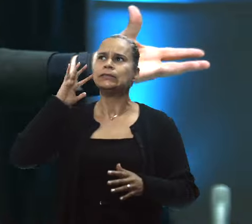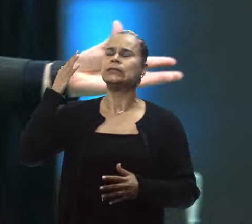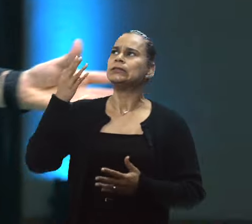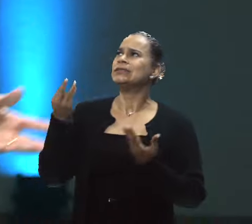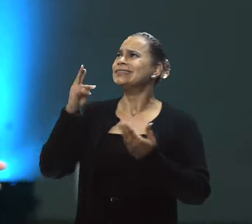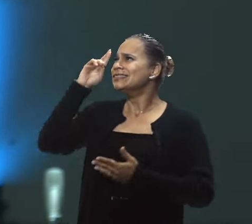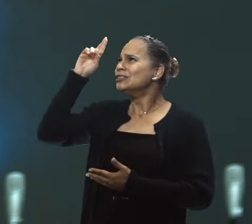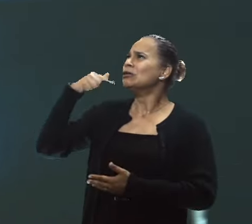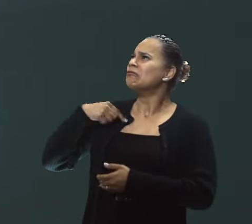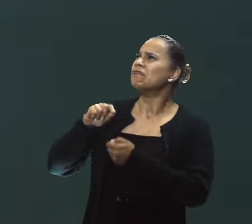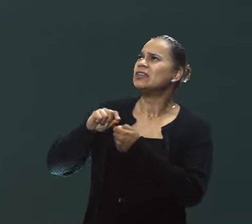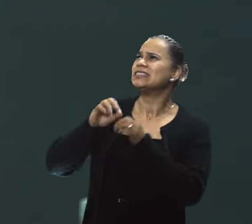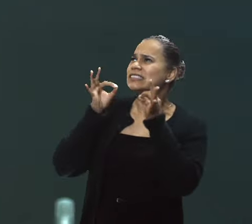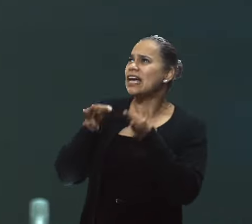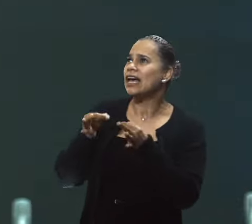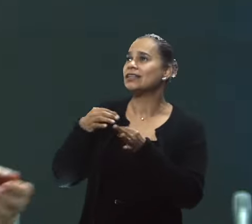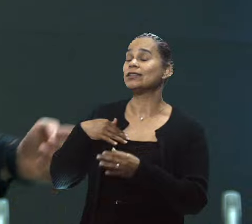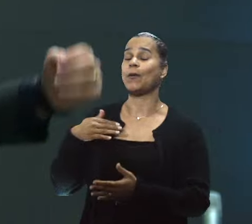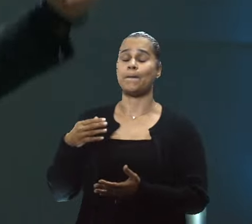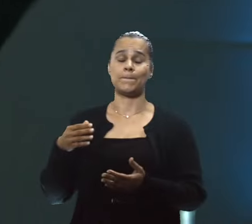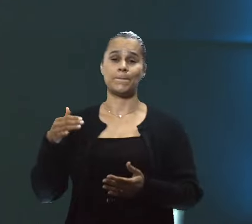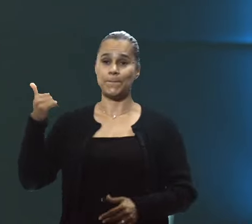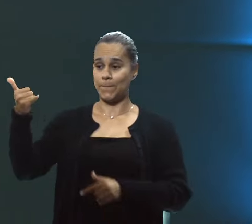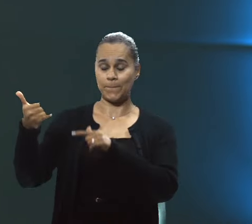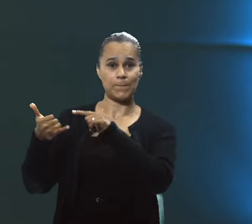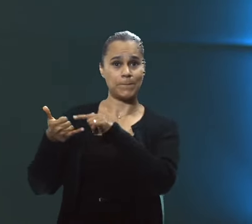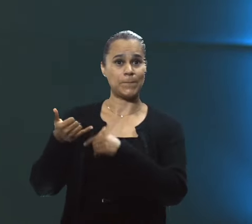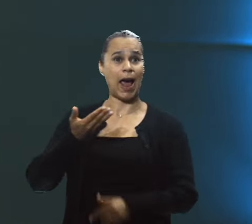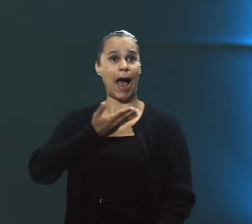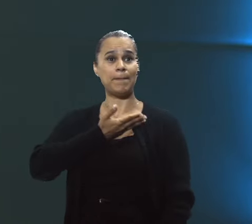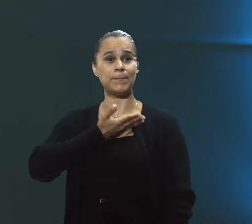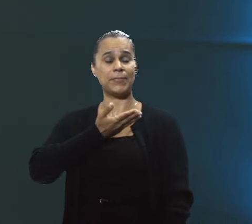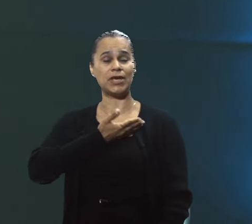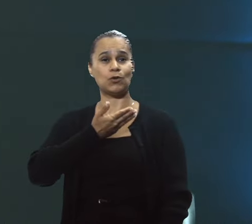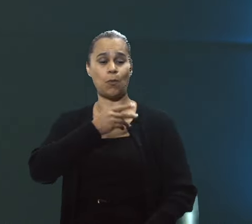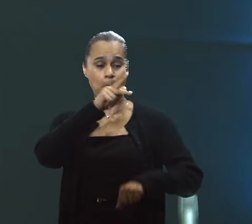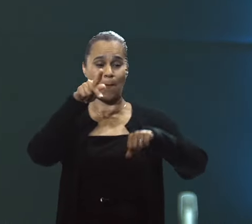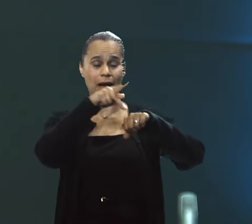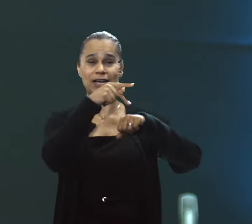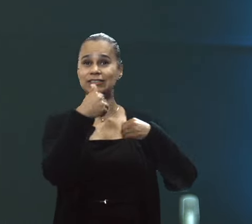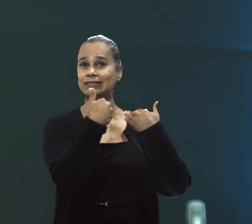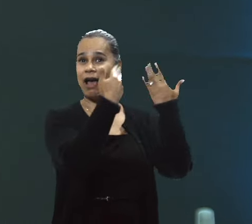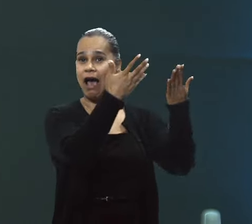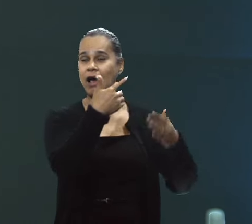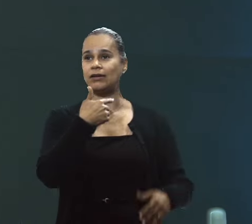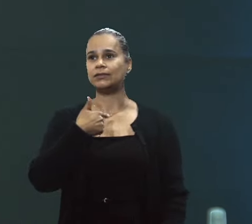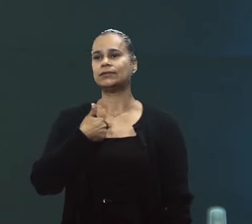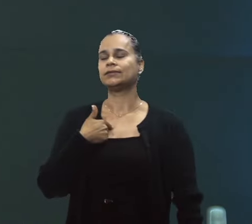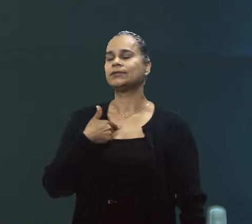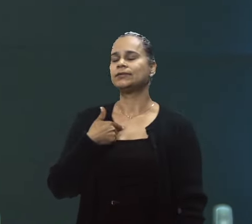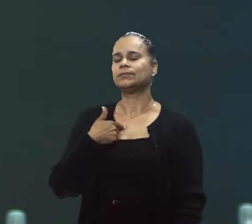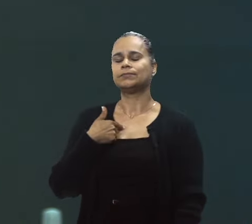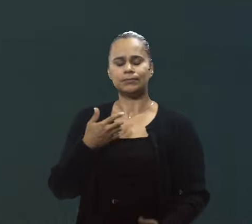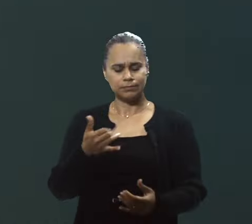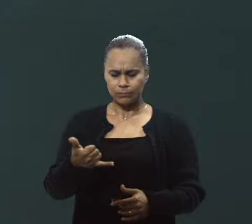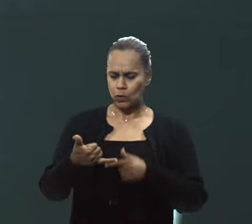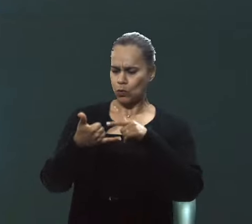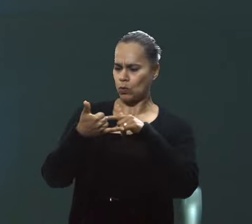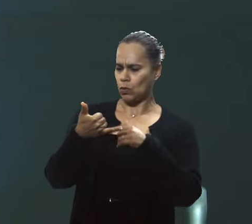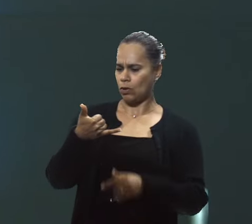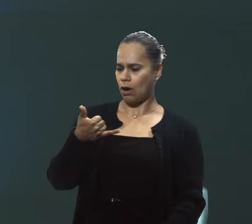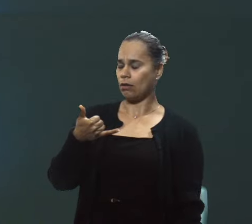que eu estou fazendo certo? Aí eu recebo uma mensagem de um amigo meu da Irlanda. Eu olho e ele falou assim: eu tive um sonho, Michel, com você essa